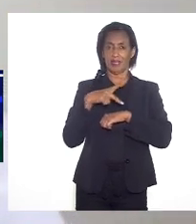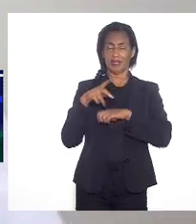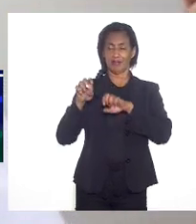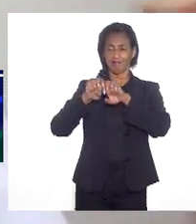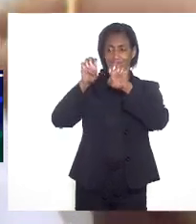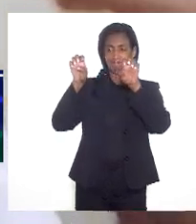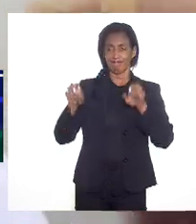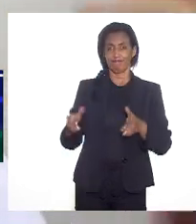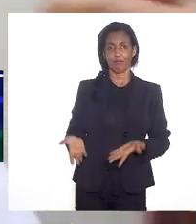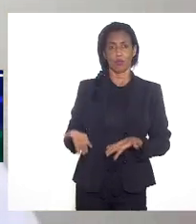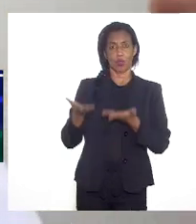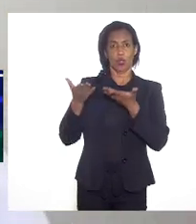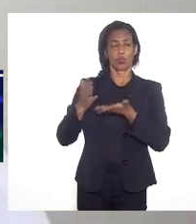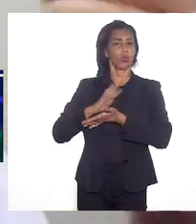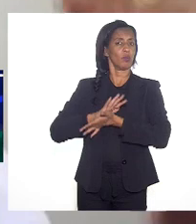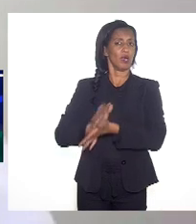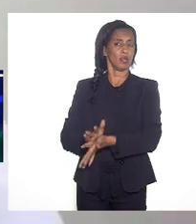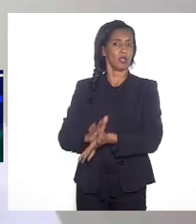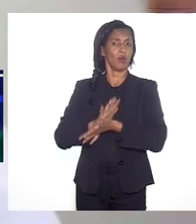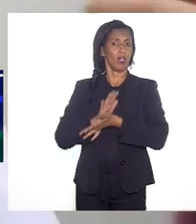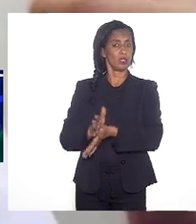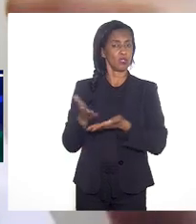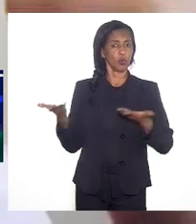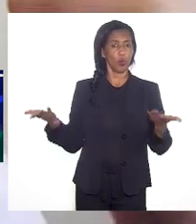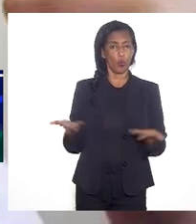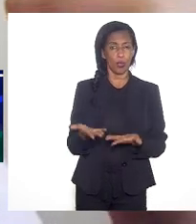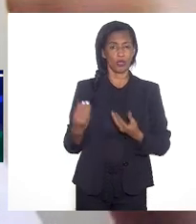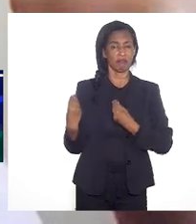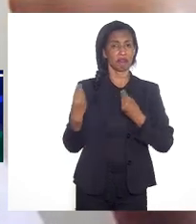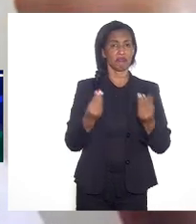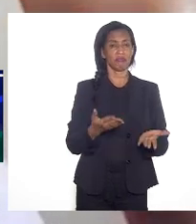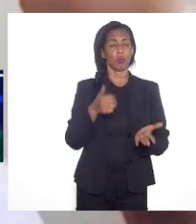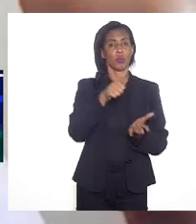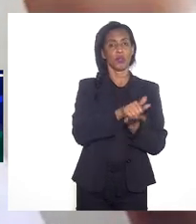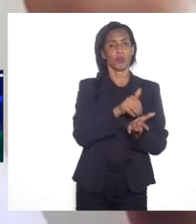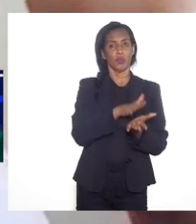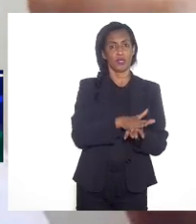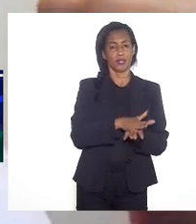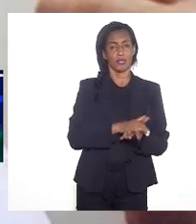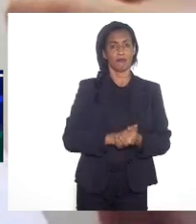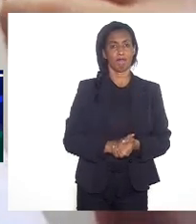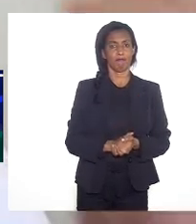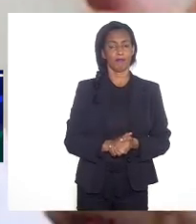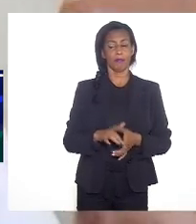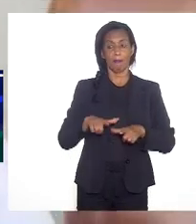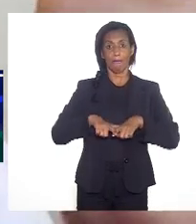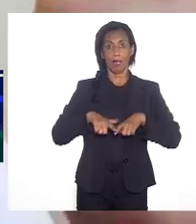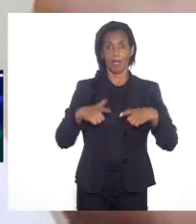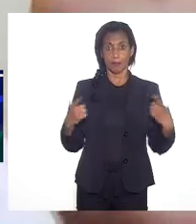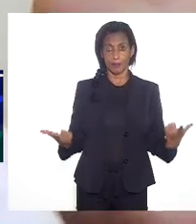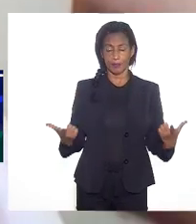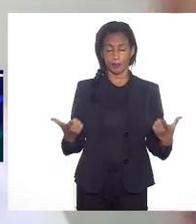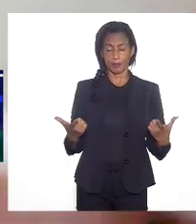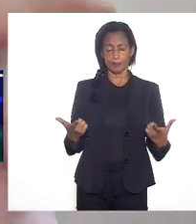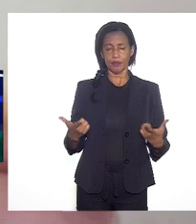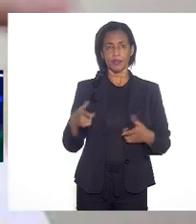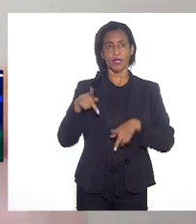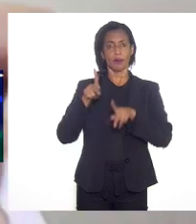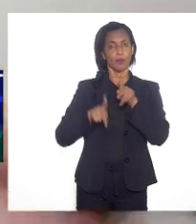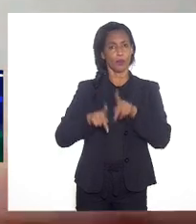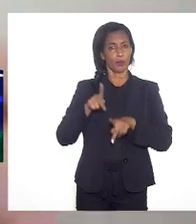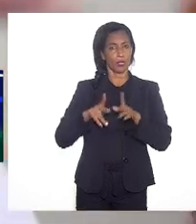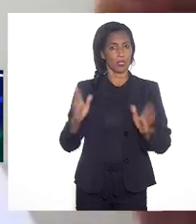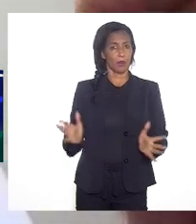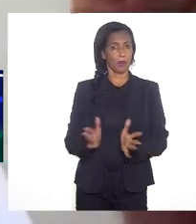racismo. E esse racismo hoje continua trazendo consequências. A maior parte da população